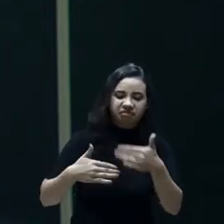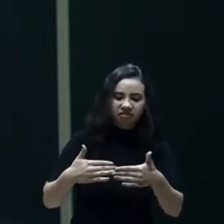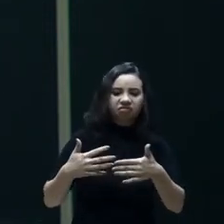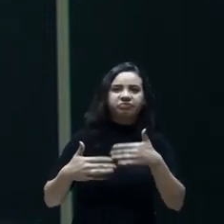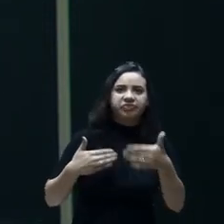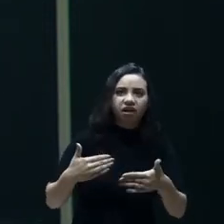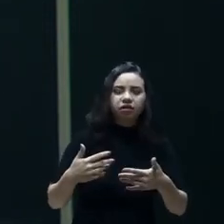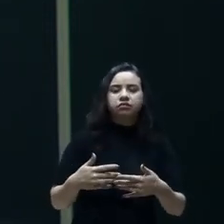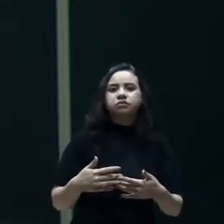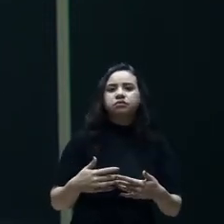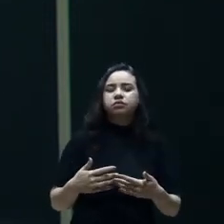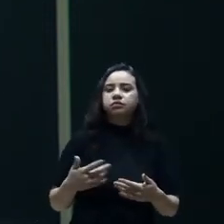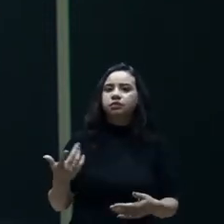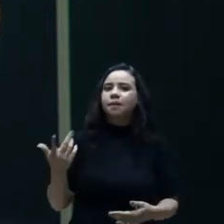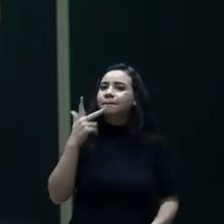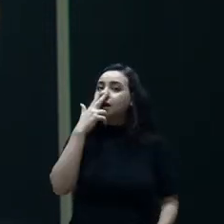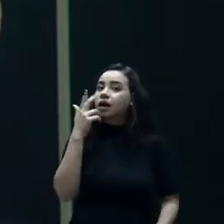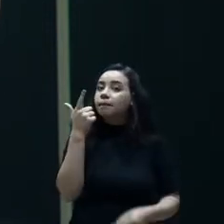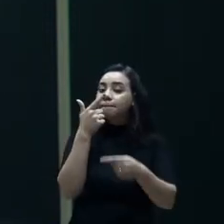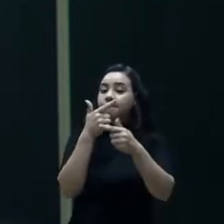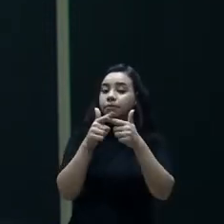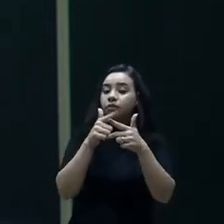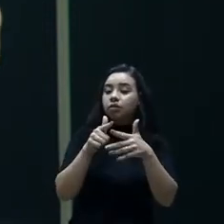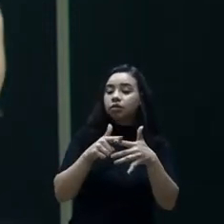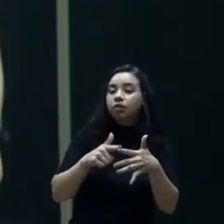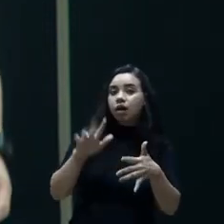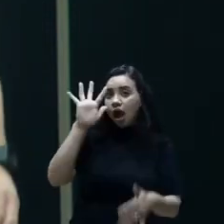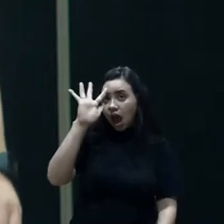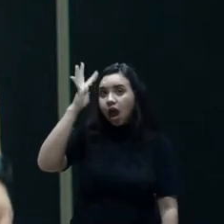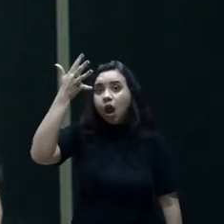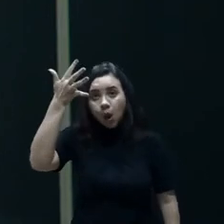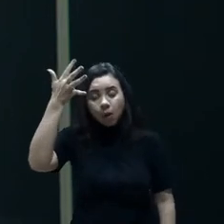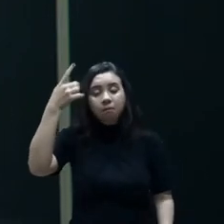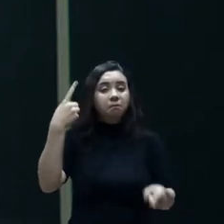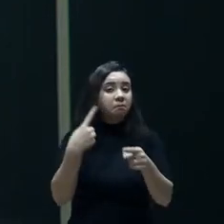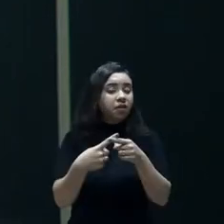Porque você não tem compromisso. Porque você não tem vida com Deus.